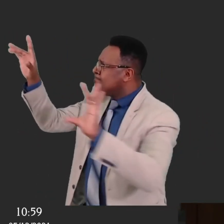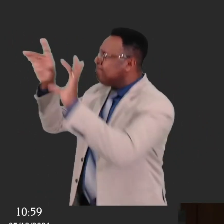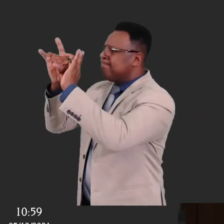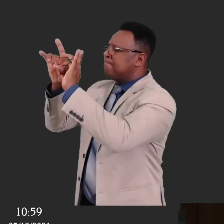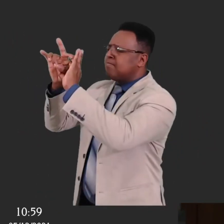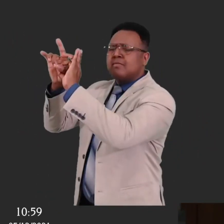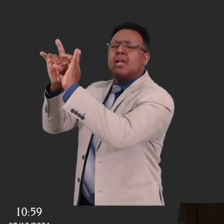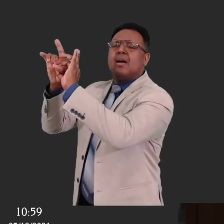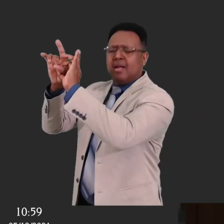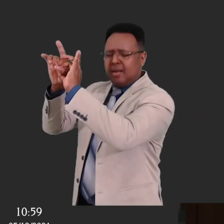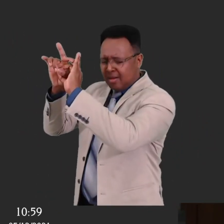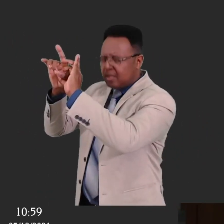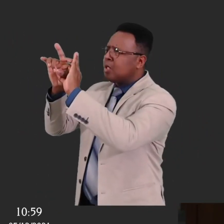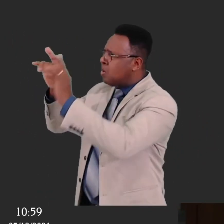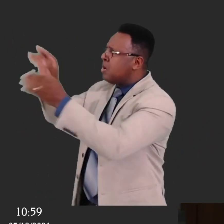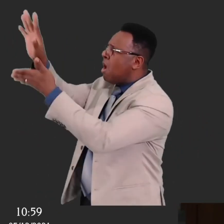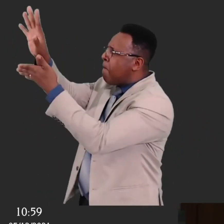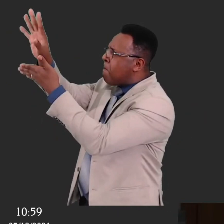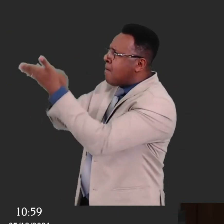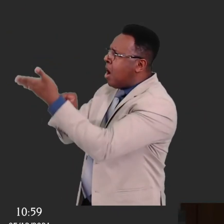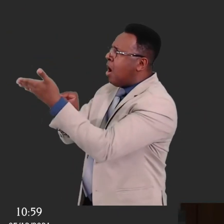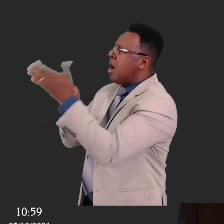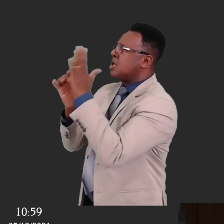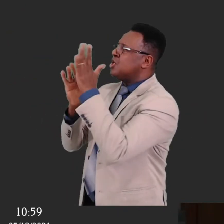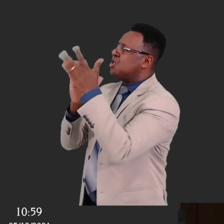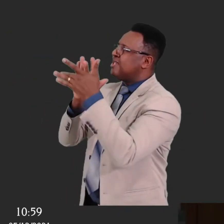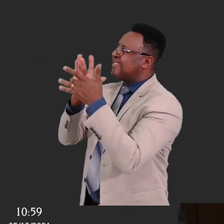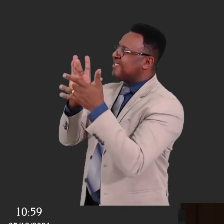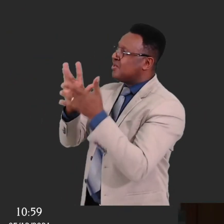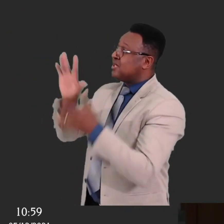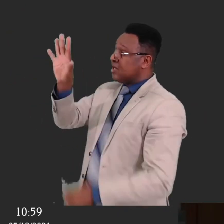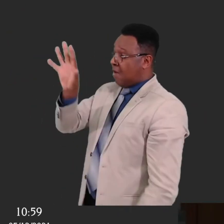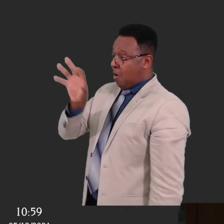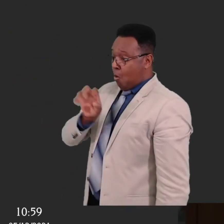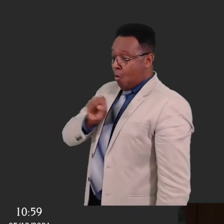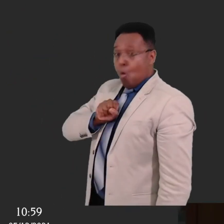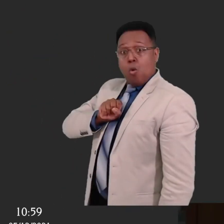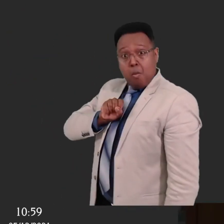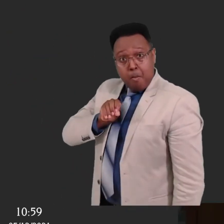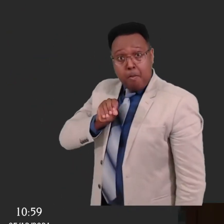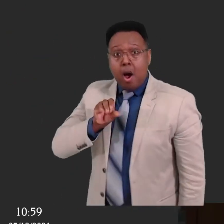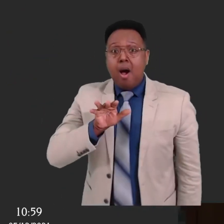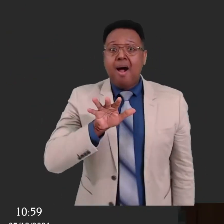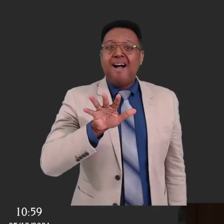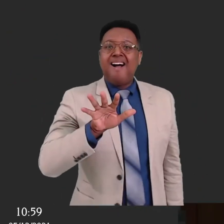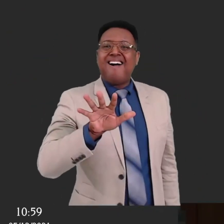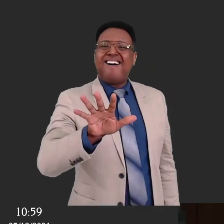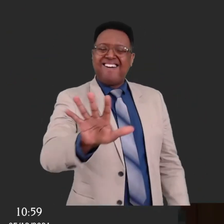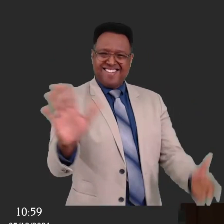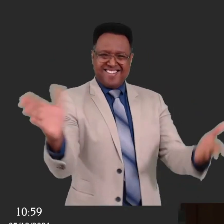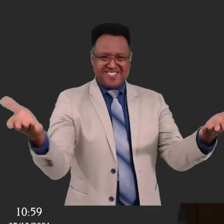a imagem de Jesus Cristo será projetada na tua vida nesta manhã.